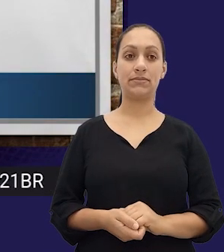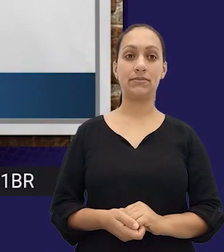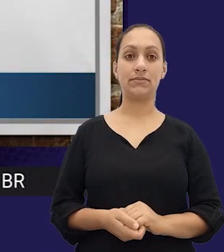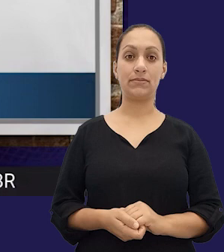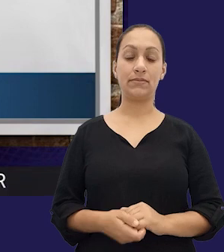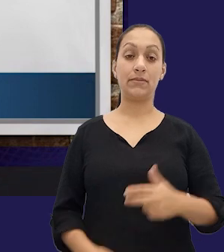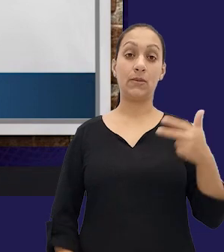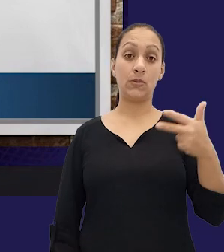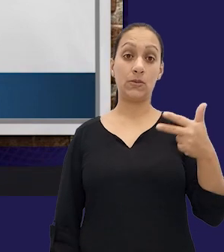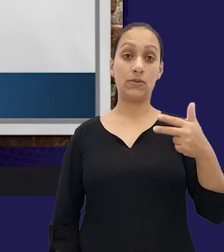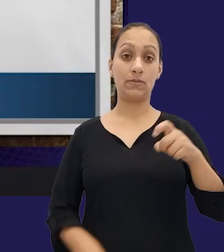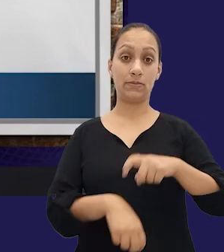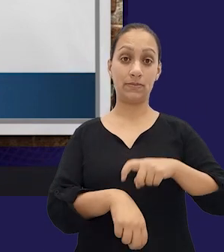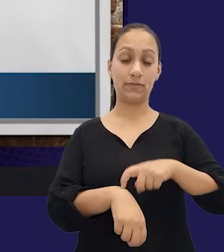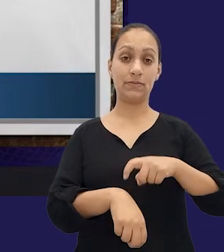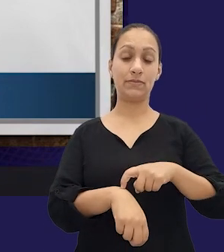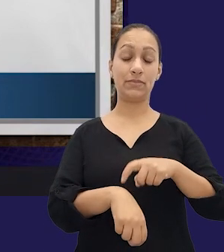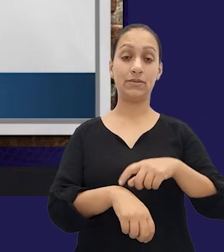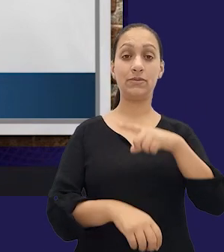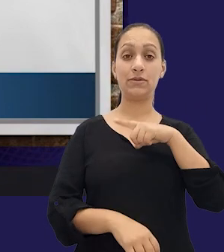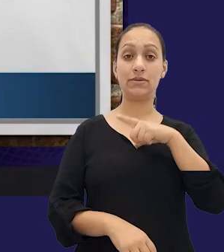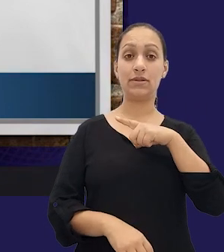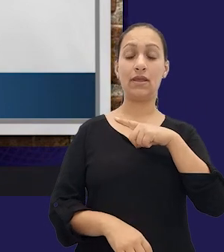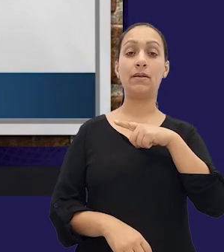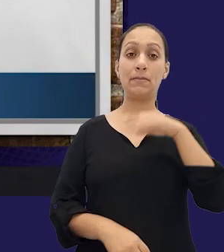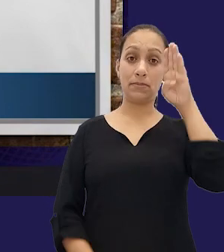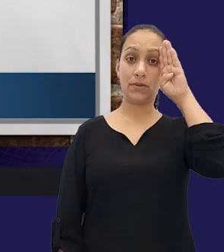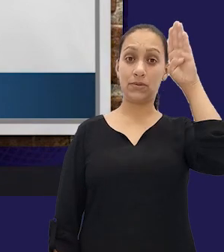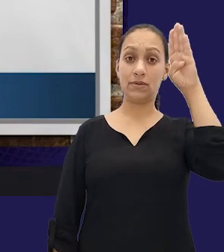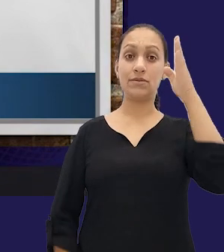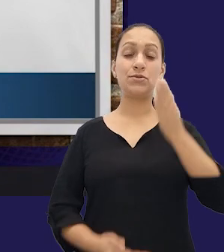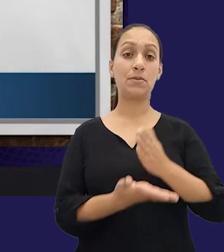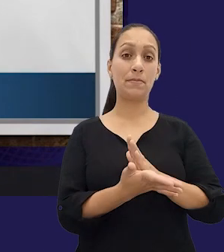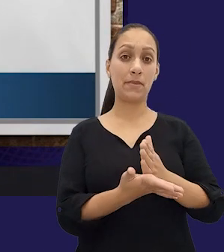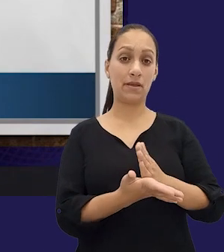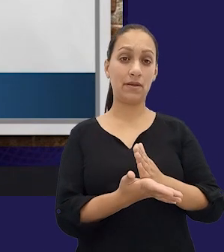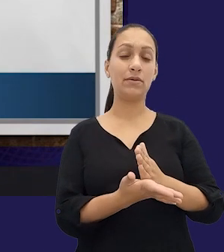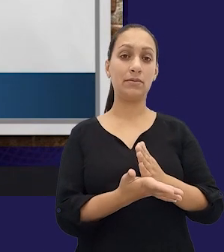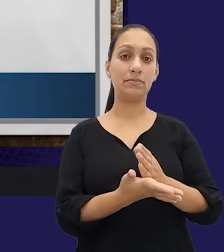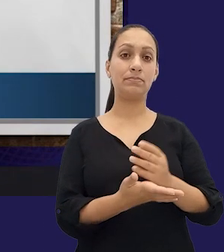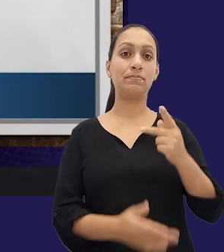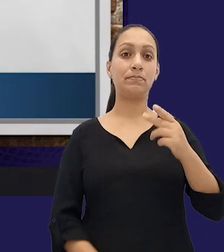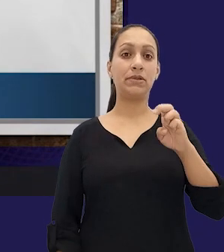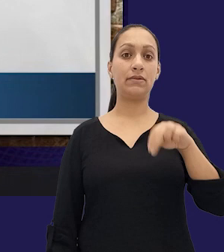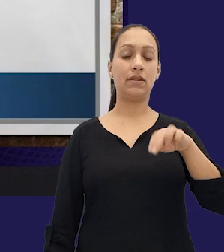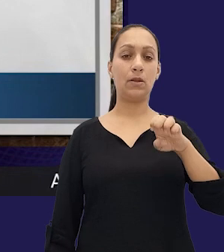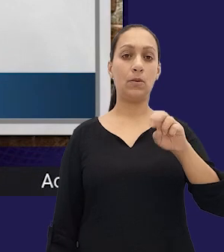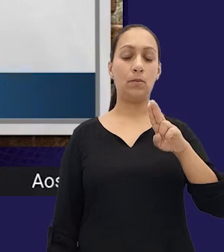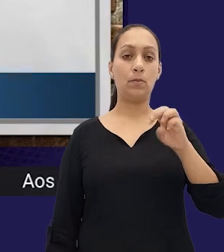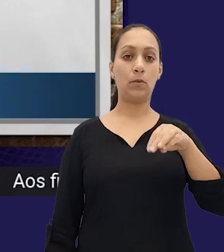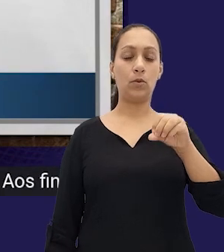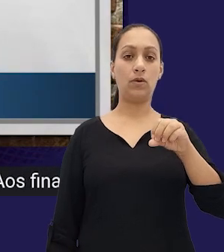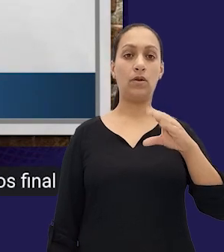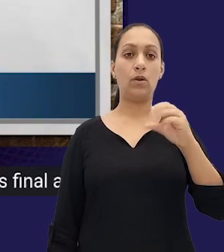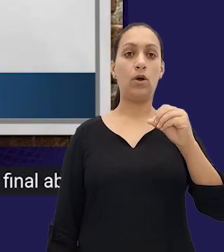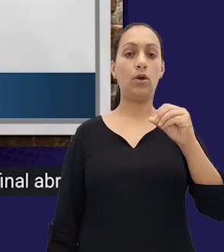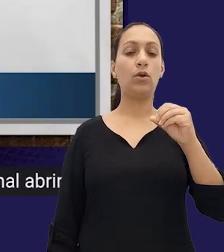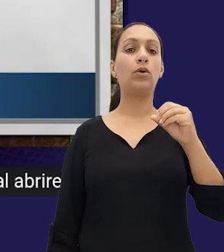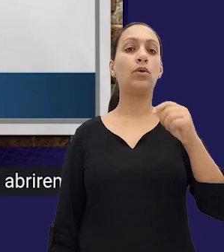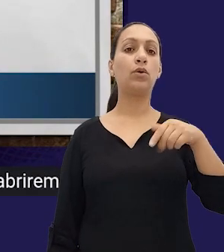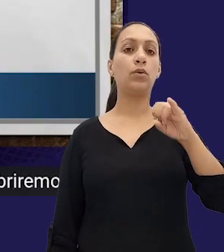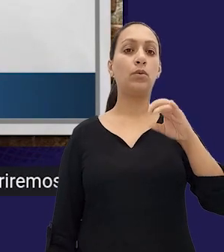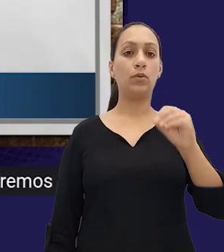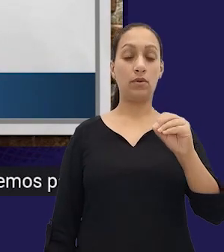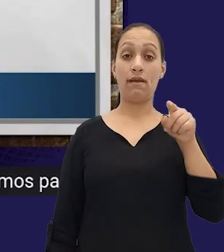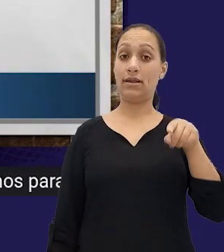num terceiro momento, né, nós temos aí a prioridade média, então, para o pneumococo, tá? O Streptococcus pneumoniae, que não